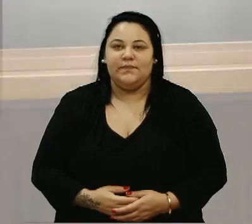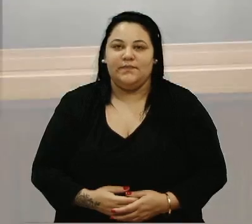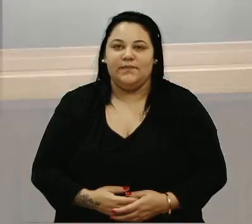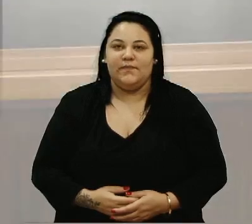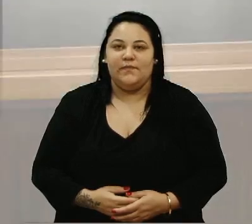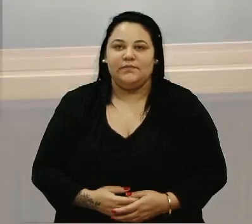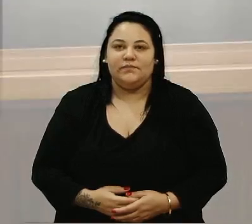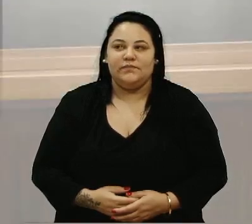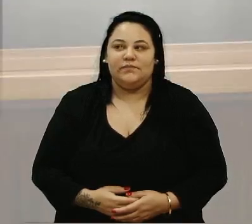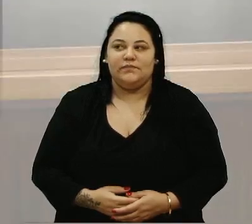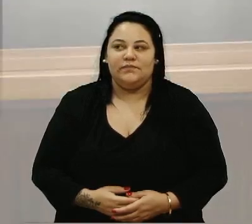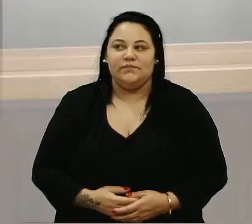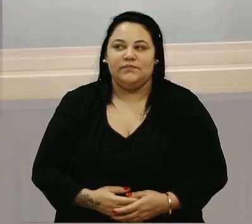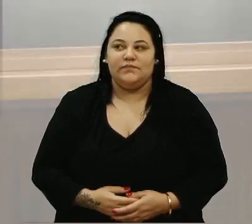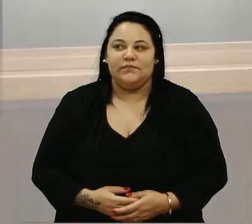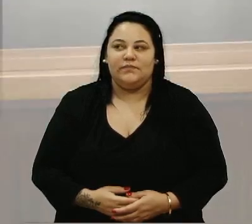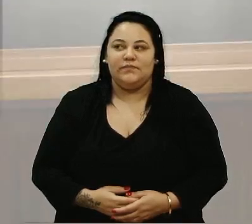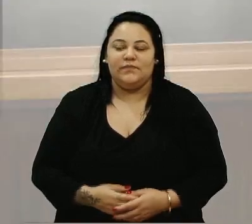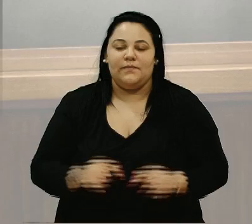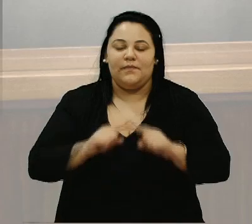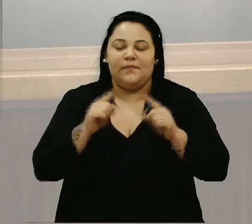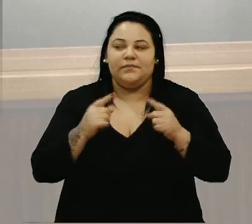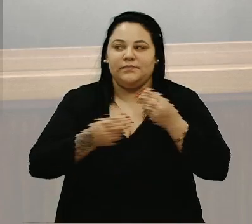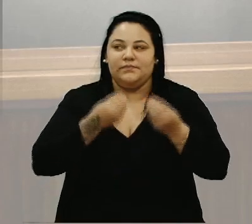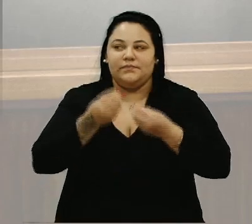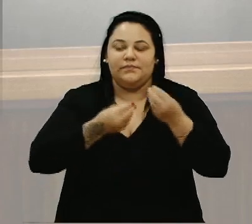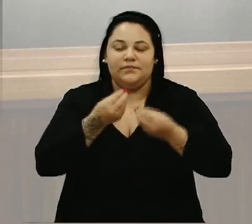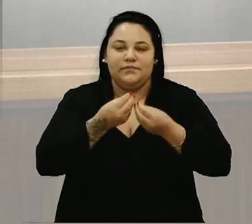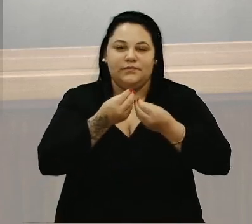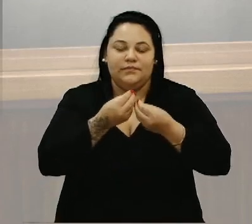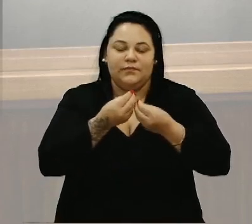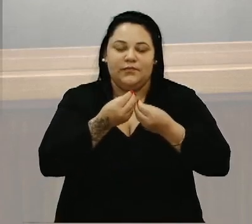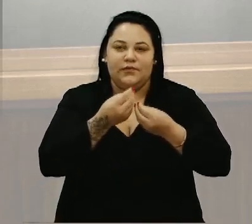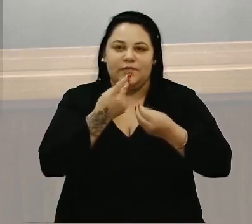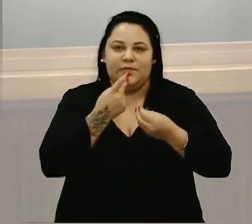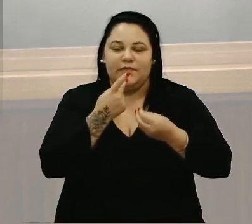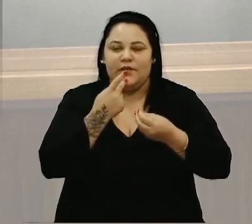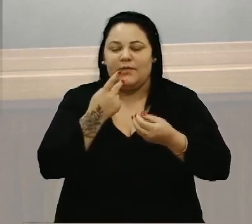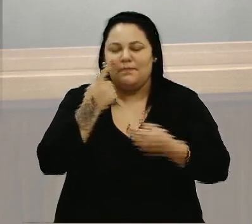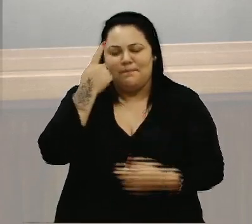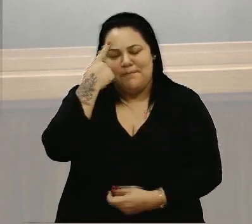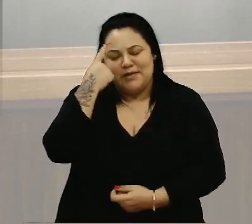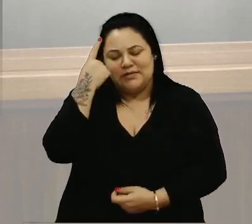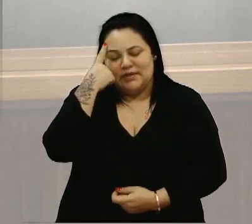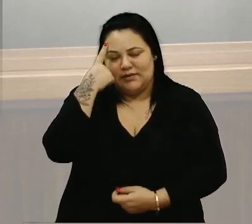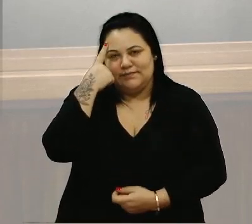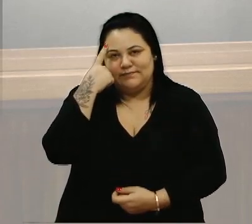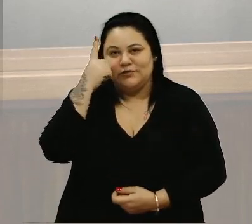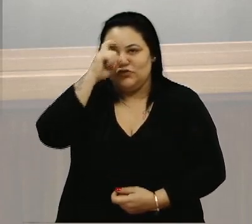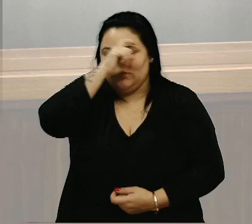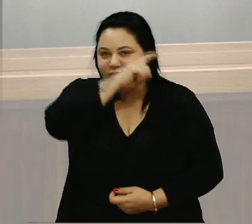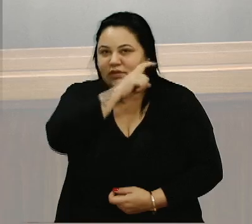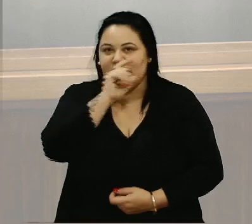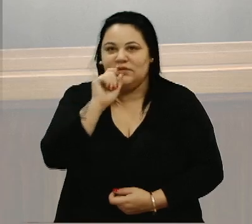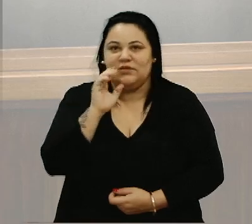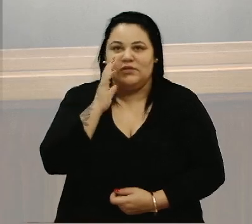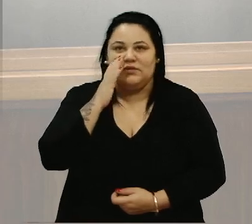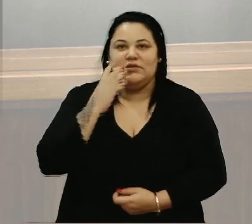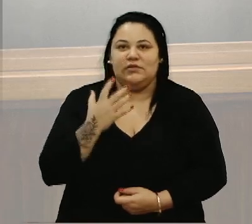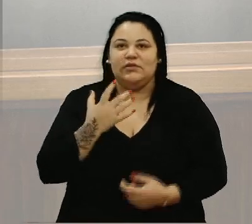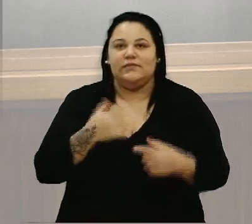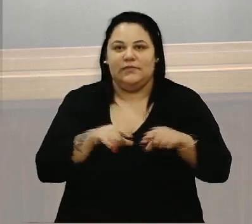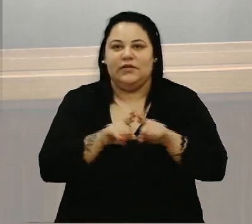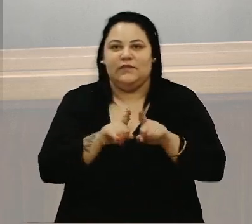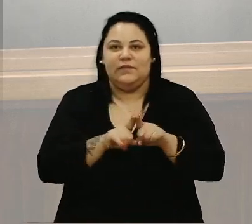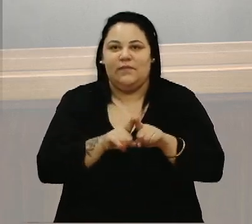Mas quando a gente para pensar nas dificuldades que a gente tá para conseguir